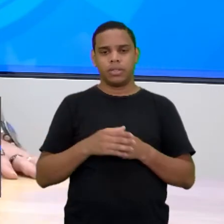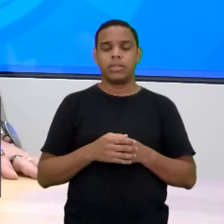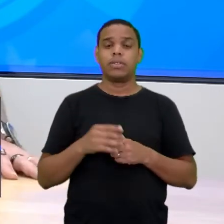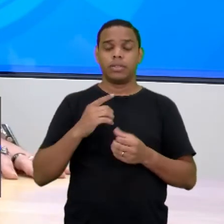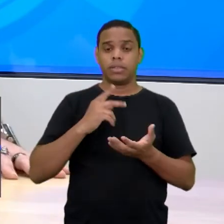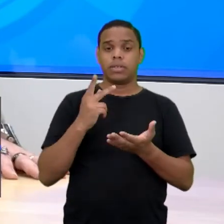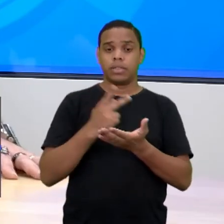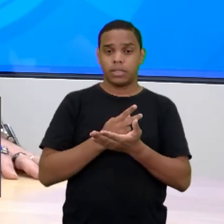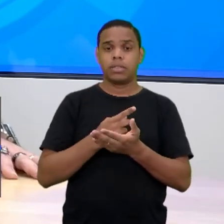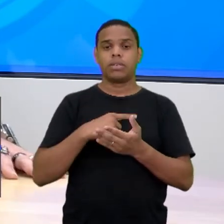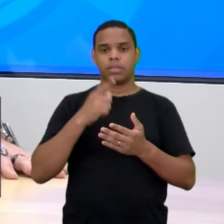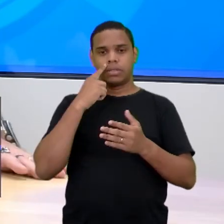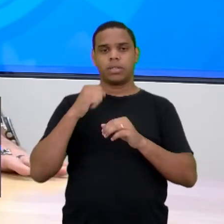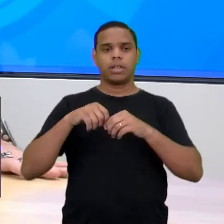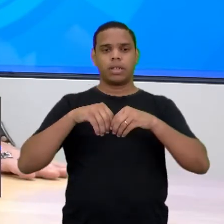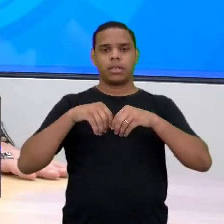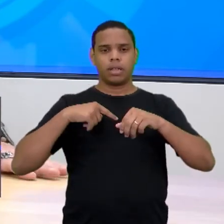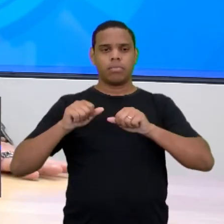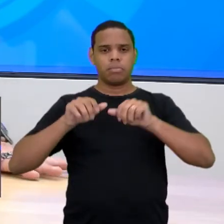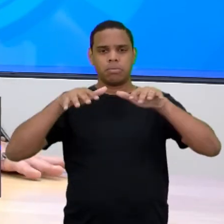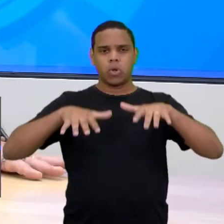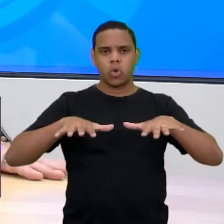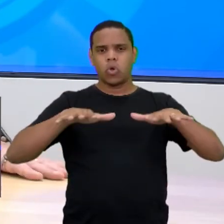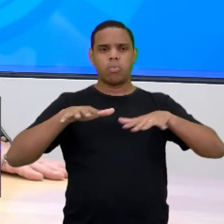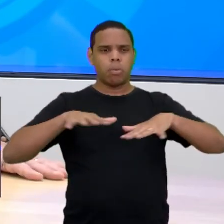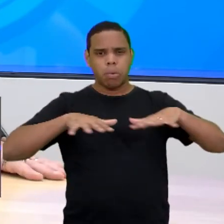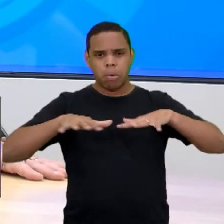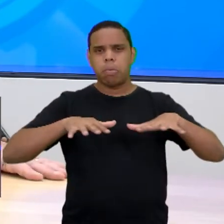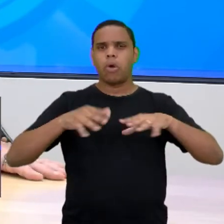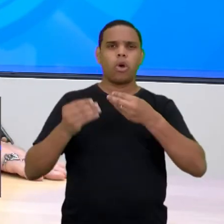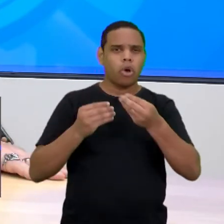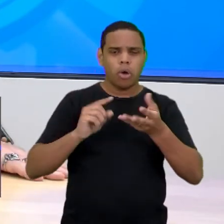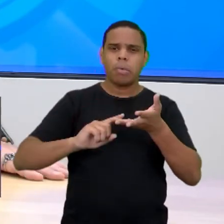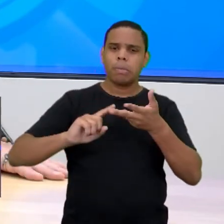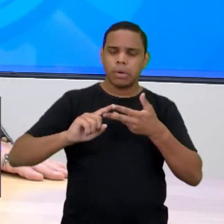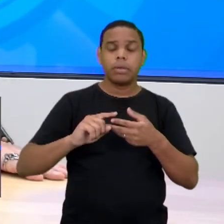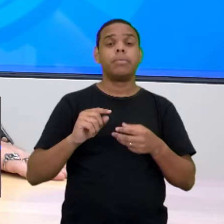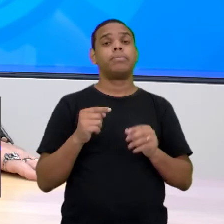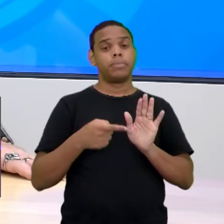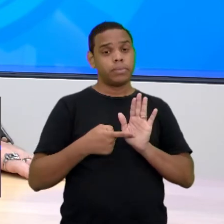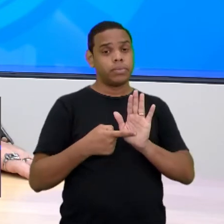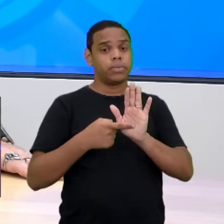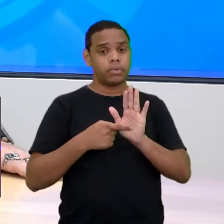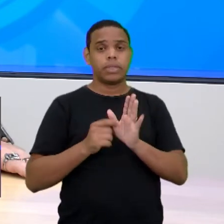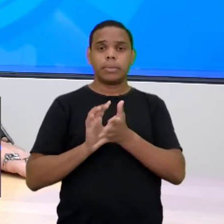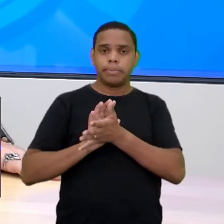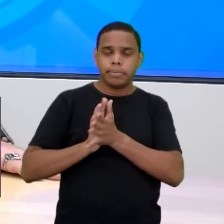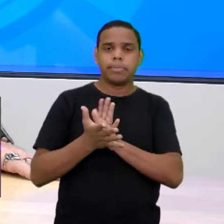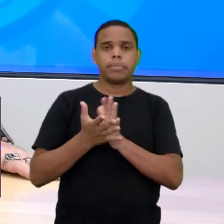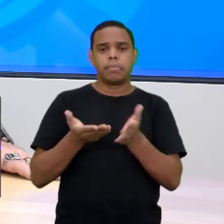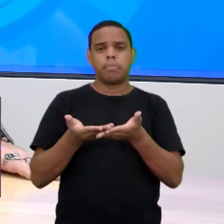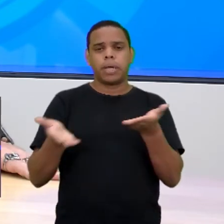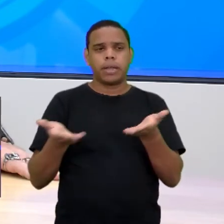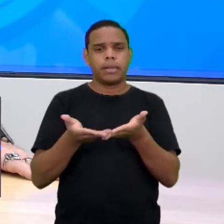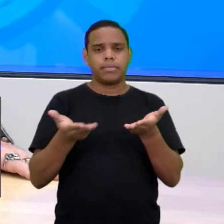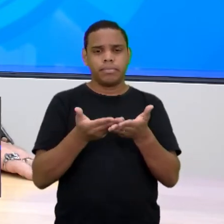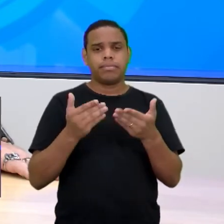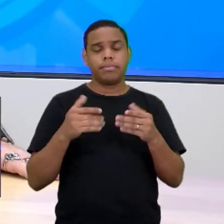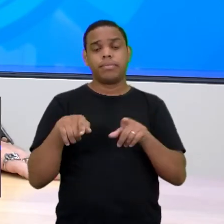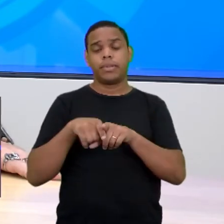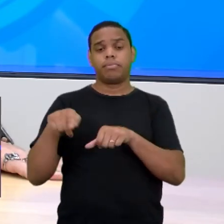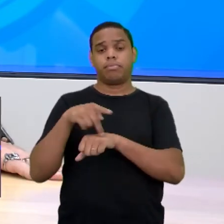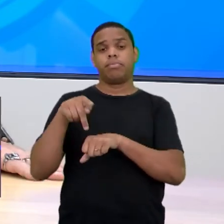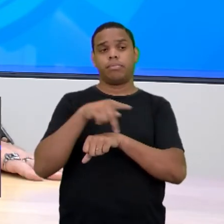na nossa superfície terrestre, né, e mostrando aí, né, como se tem danos causados aí, como, né, os